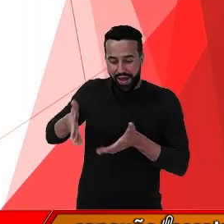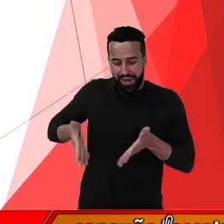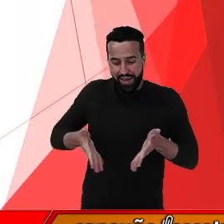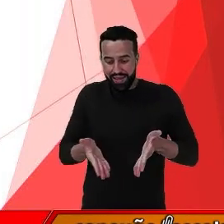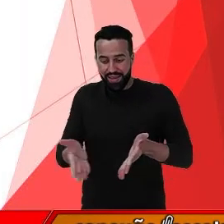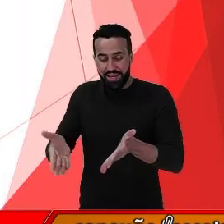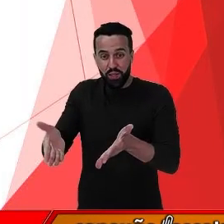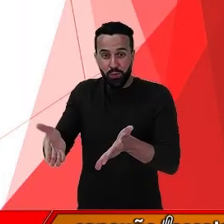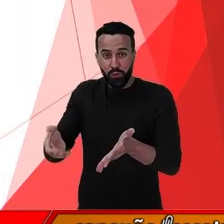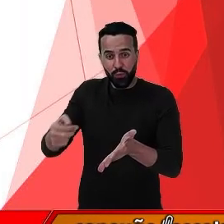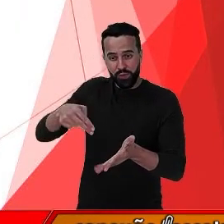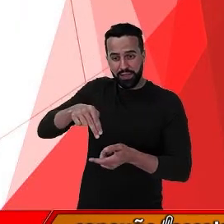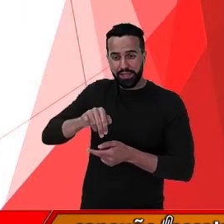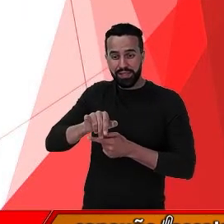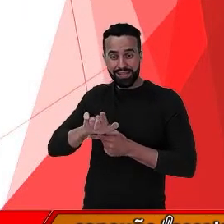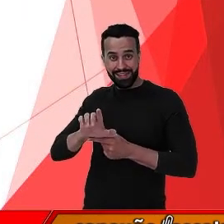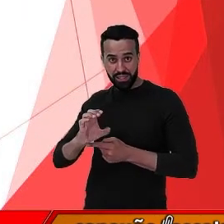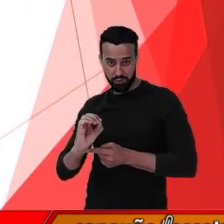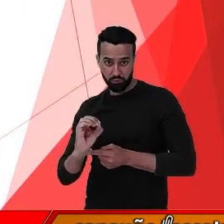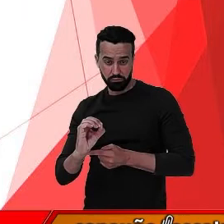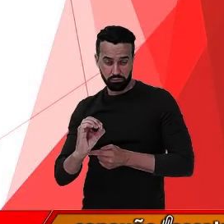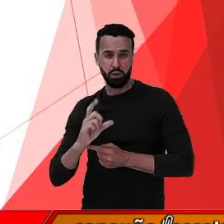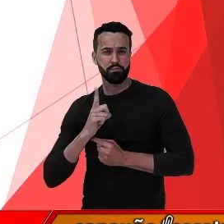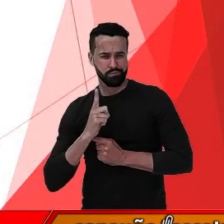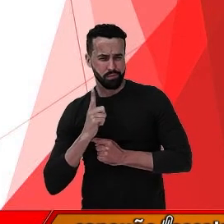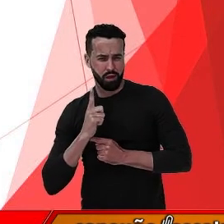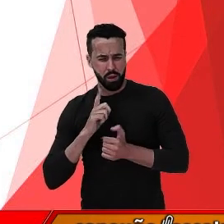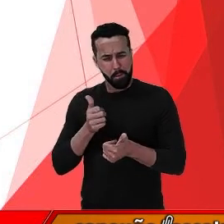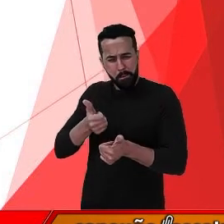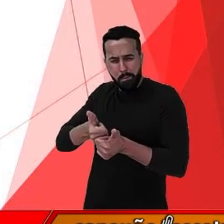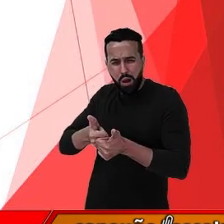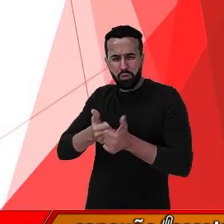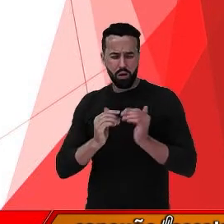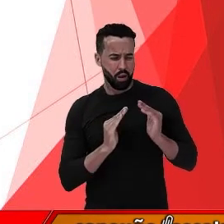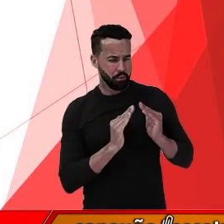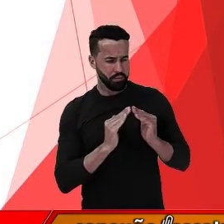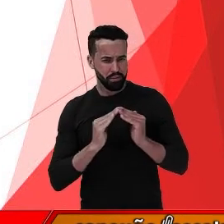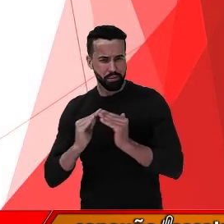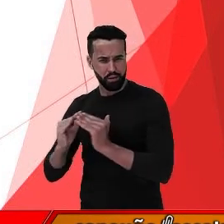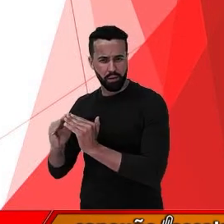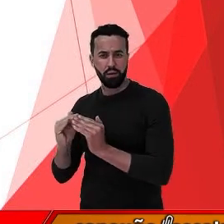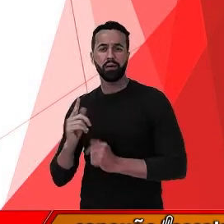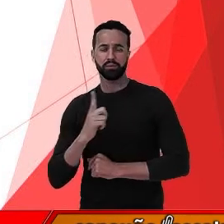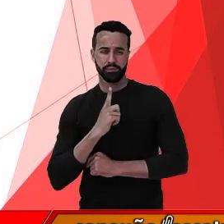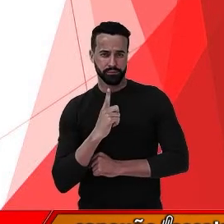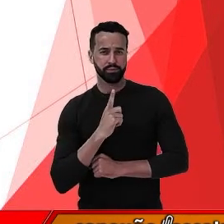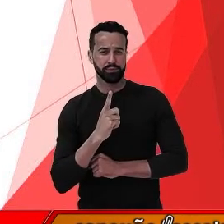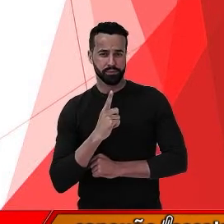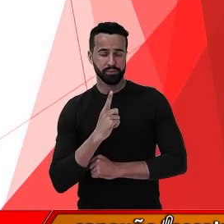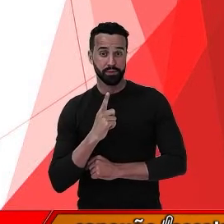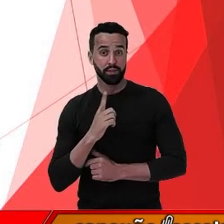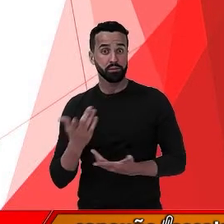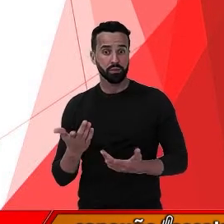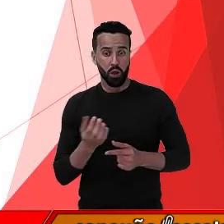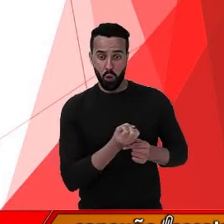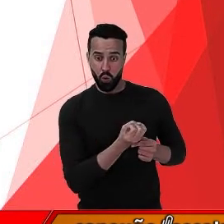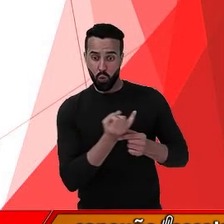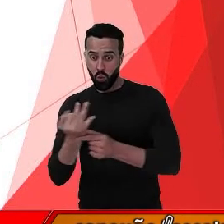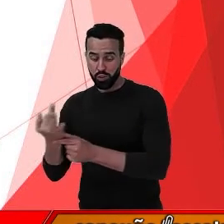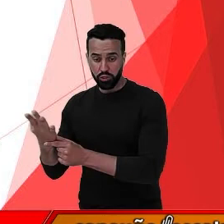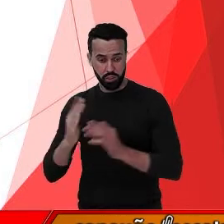vamos ver aqui uma grande concentração demográfica. Inclusive, o ponto onde nós temos o maior número de habitantes